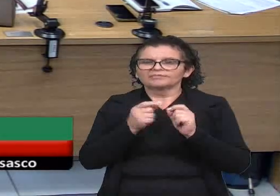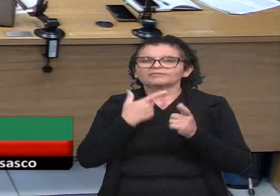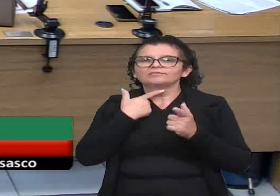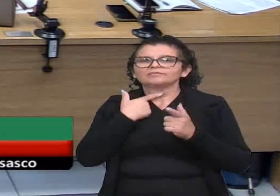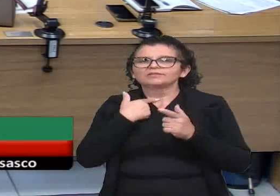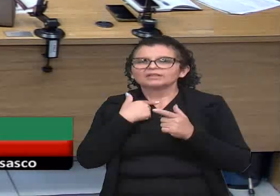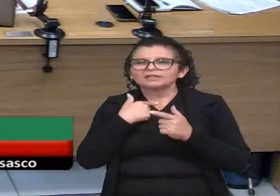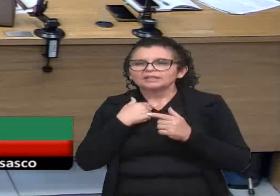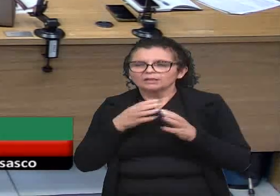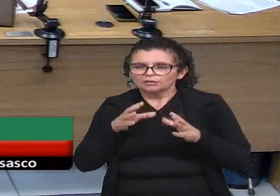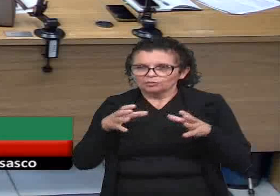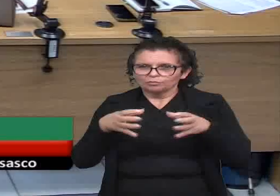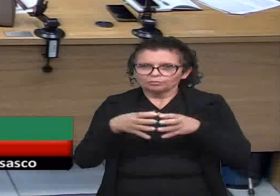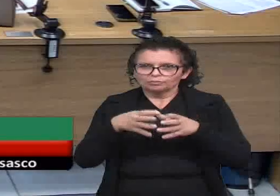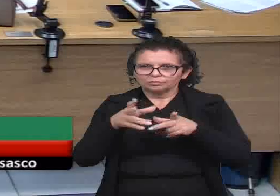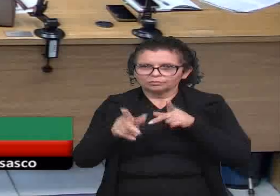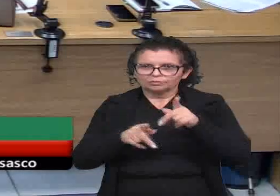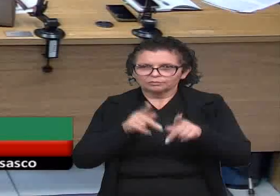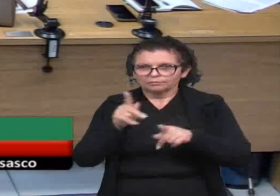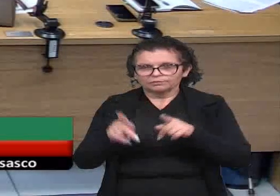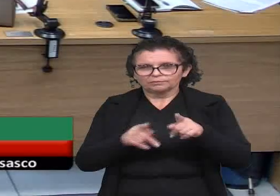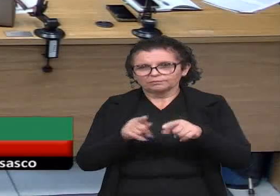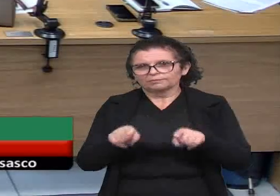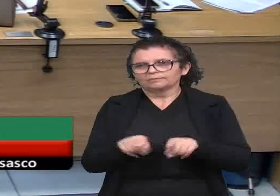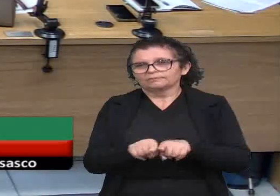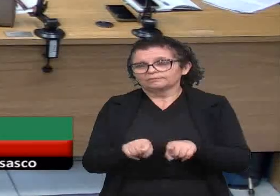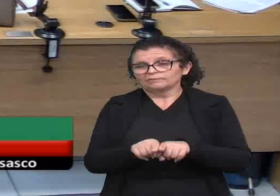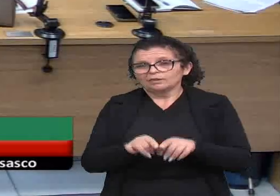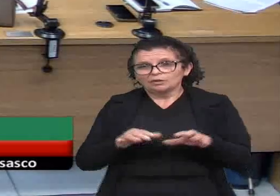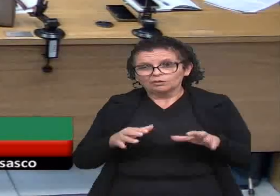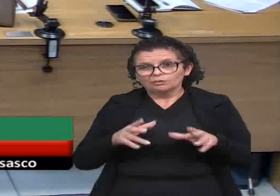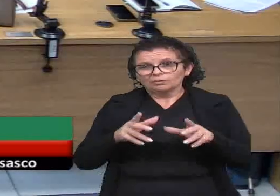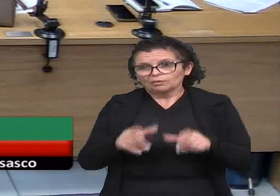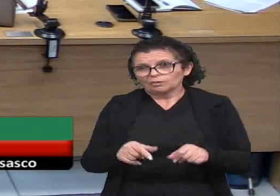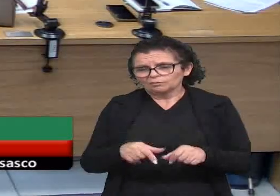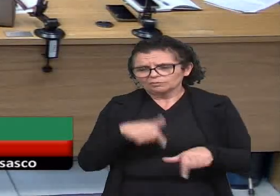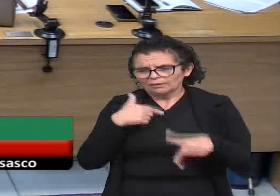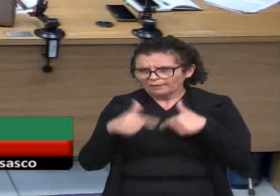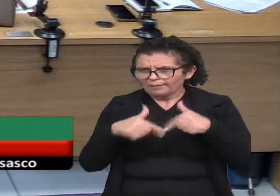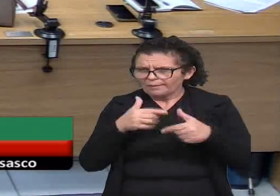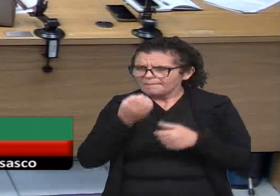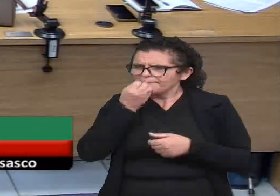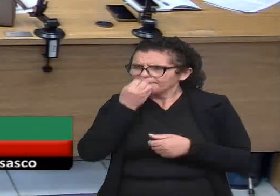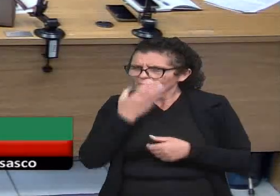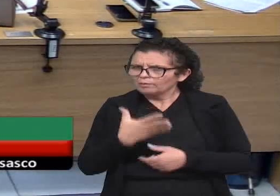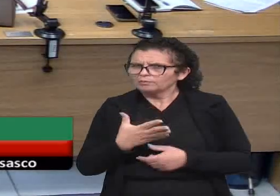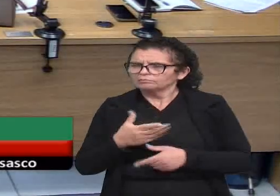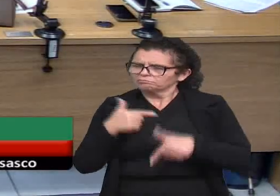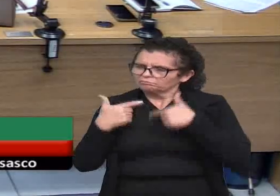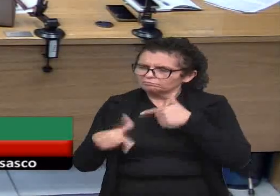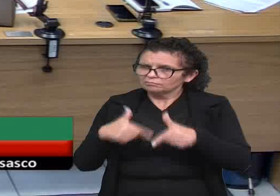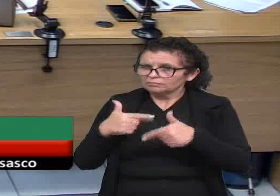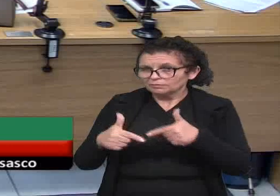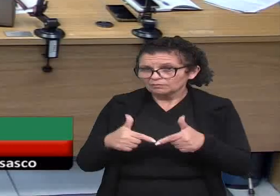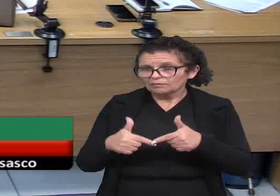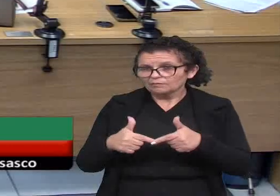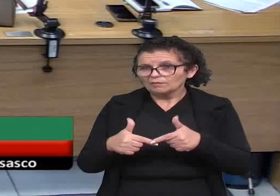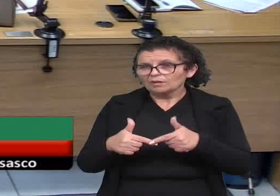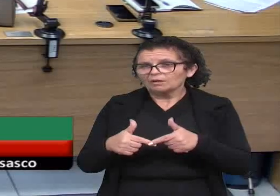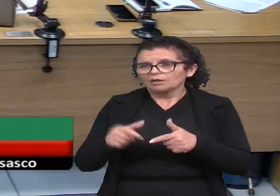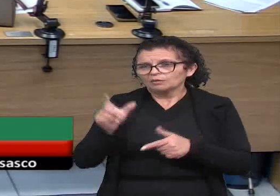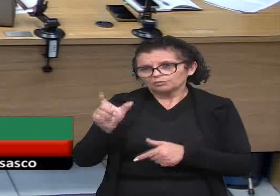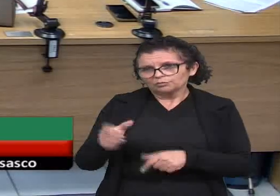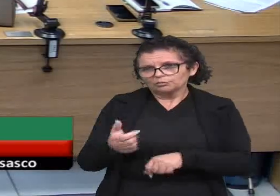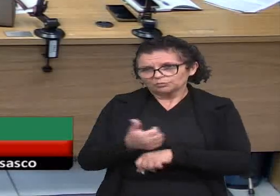da população também, porque todo esse trabalho bem feito do senhor Levi,